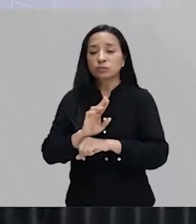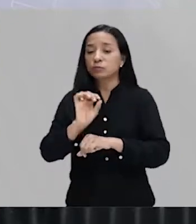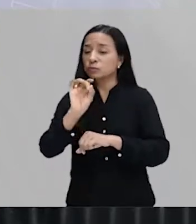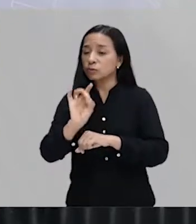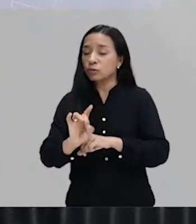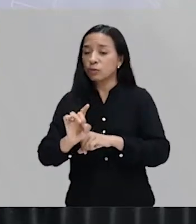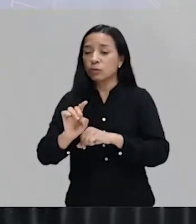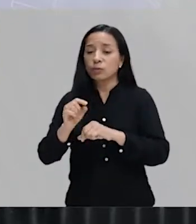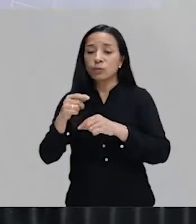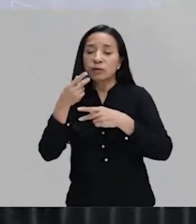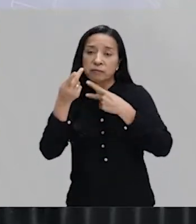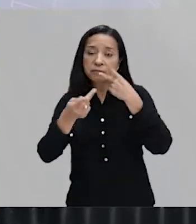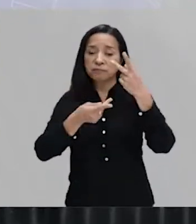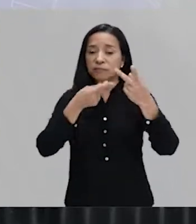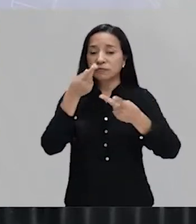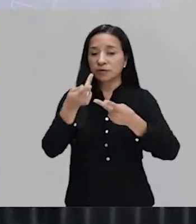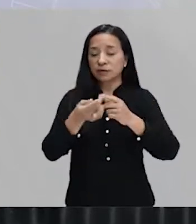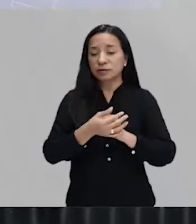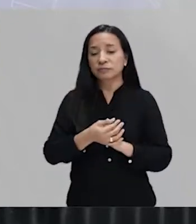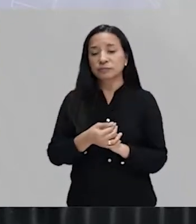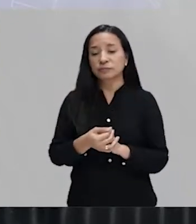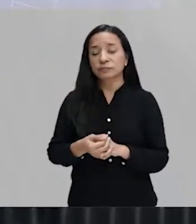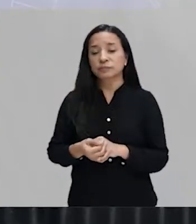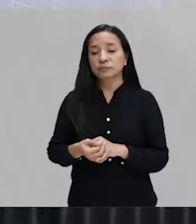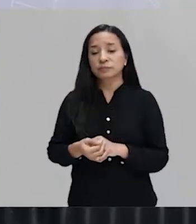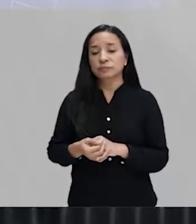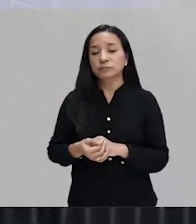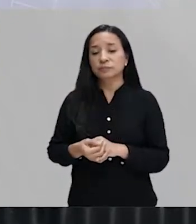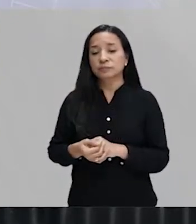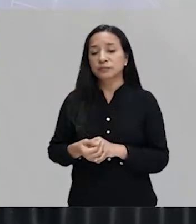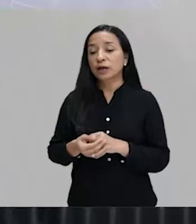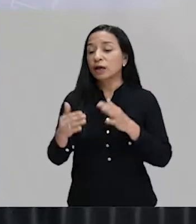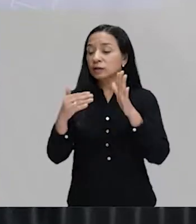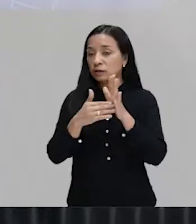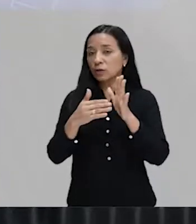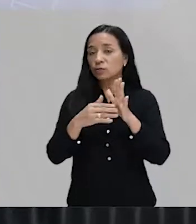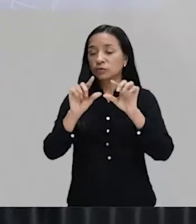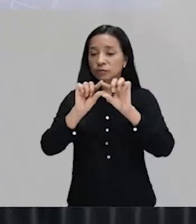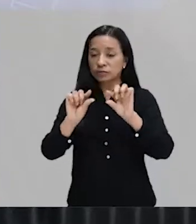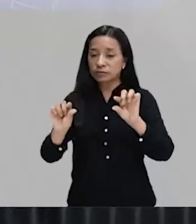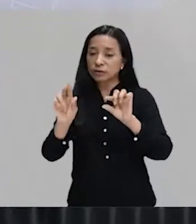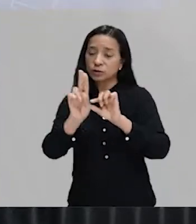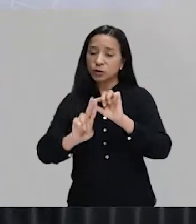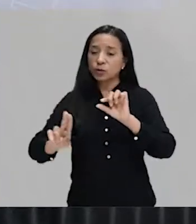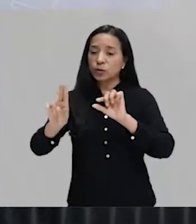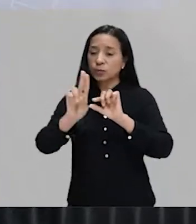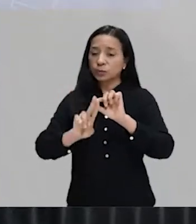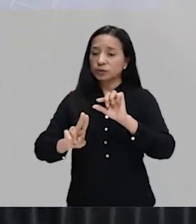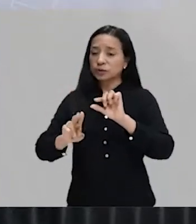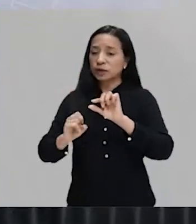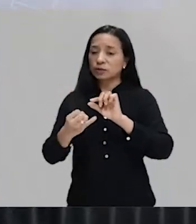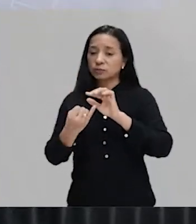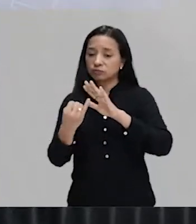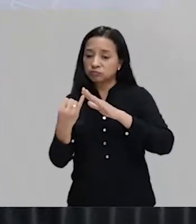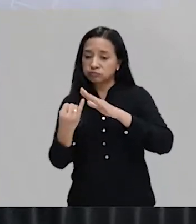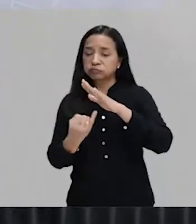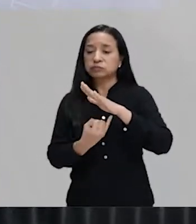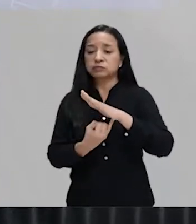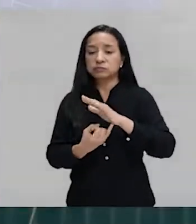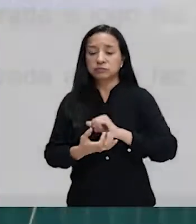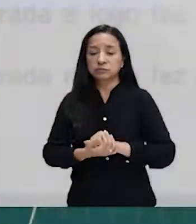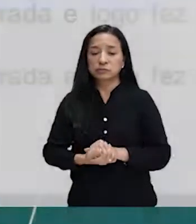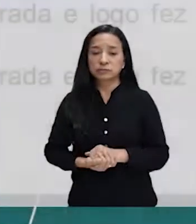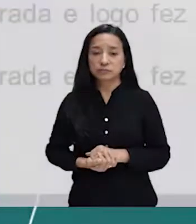charlatão, né? Seu grande charlatão aí tá usado mais de uma forma mais pejorativa, né?